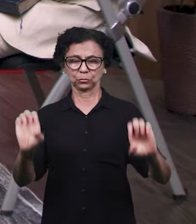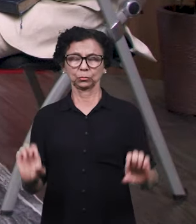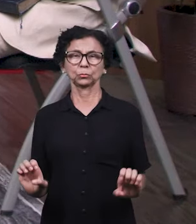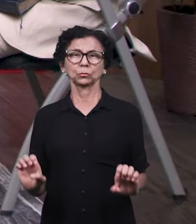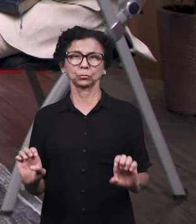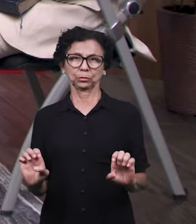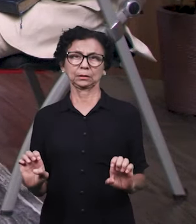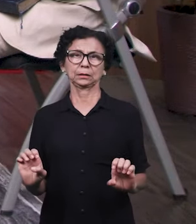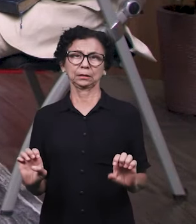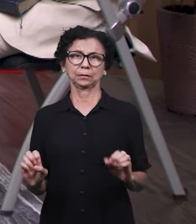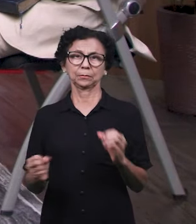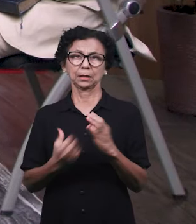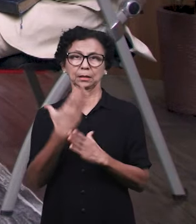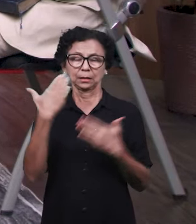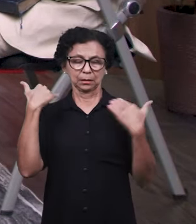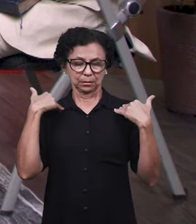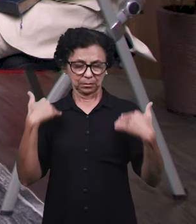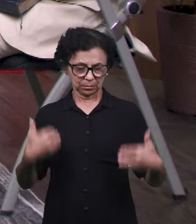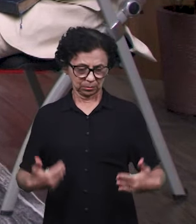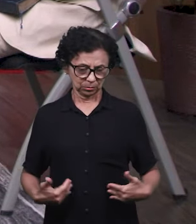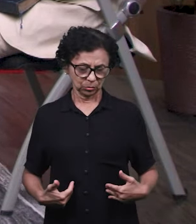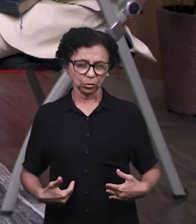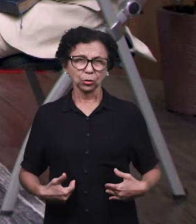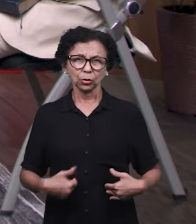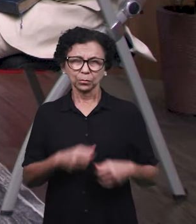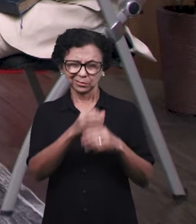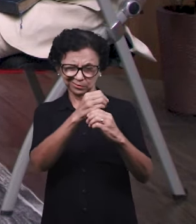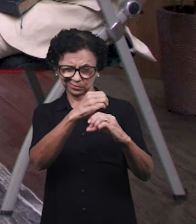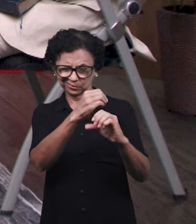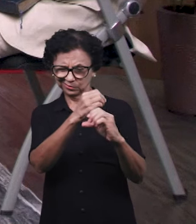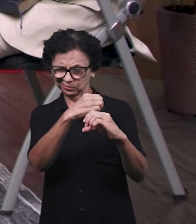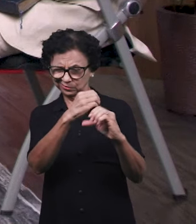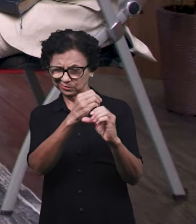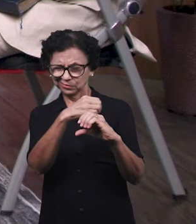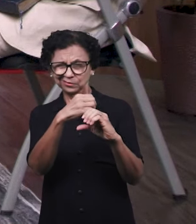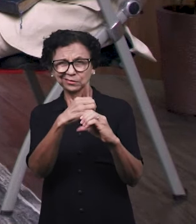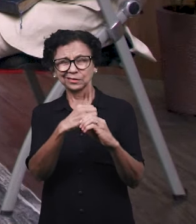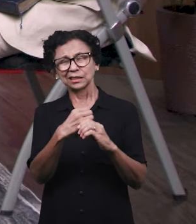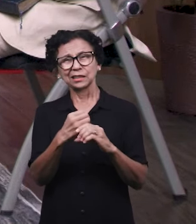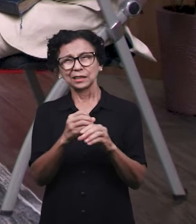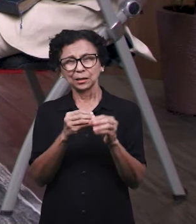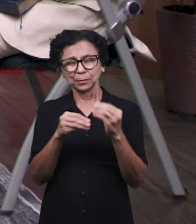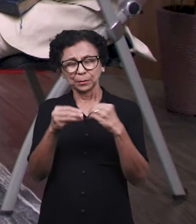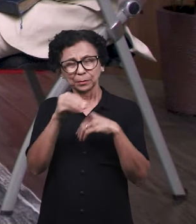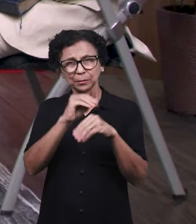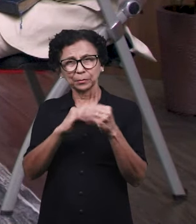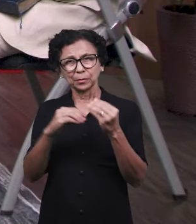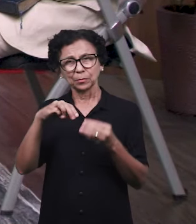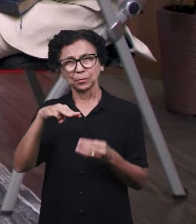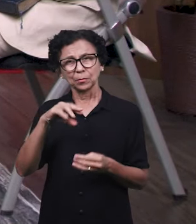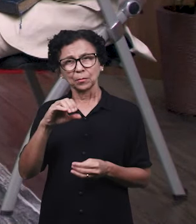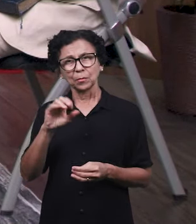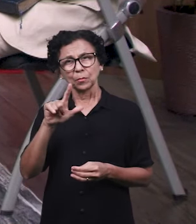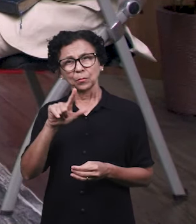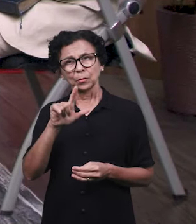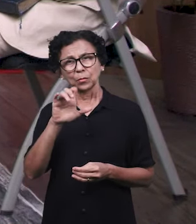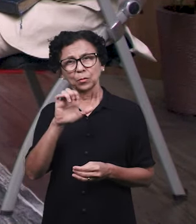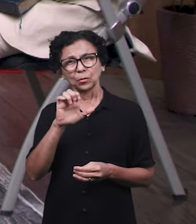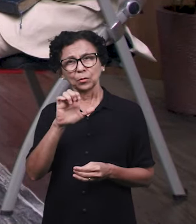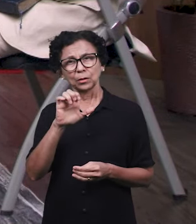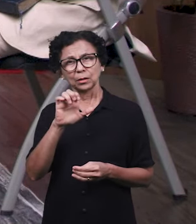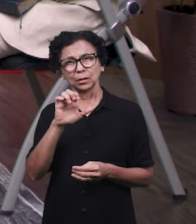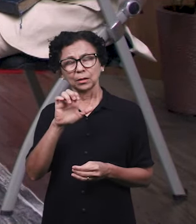os átomos, as moléculas. Então, a gente consegue observar isso que vai ao encontro da palavra de